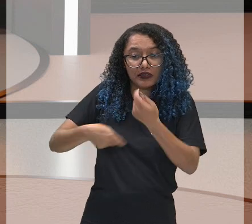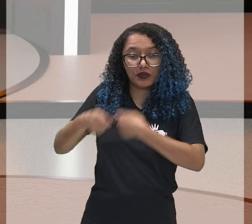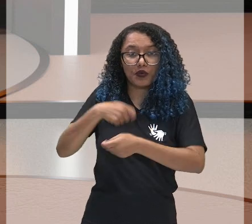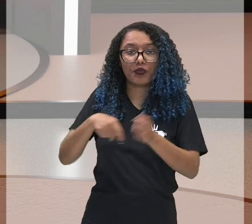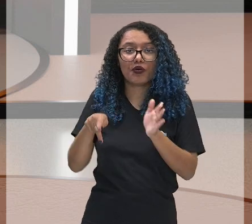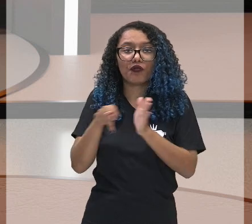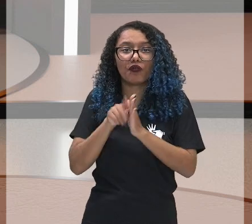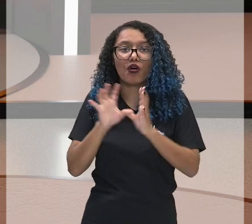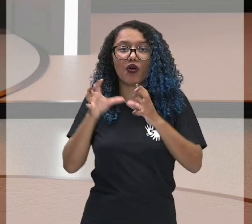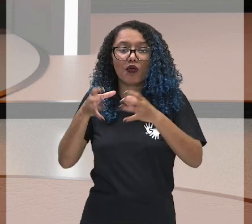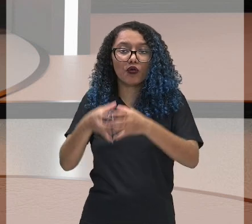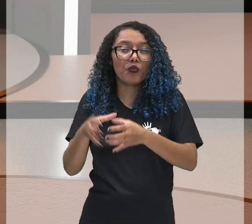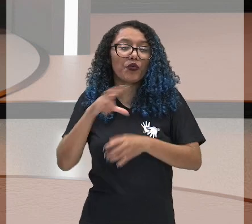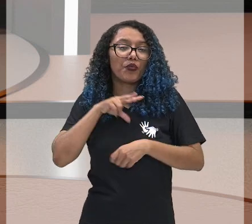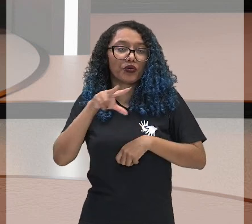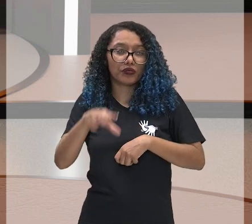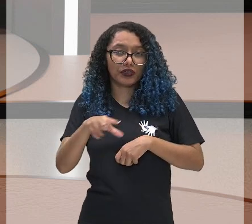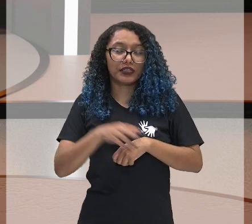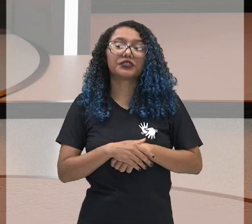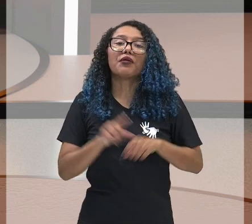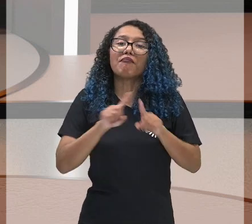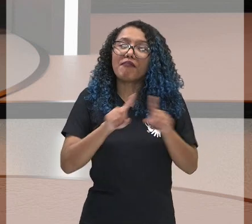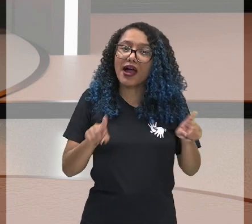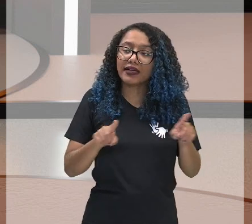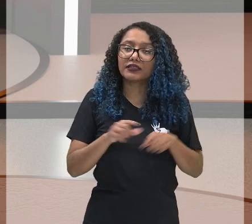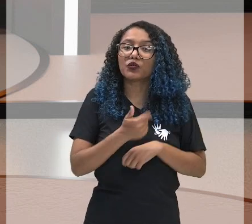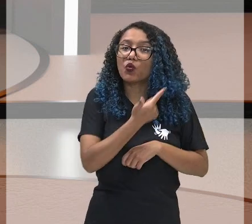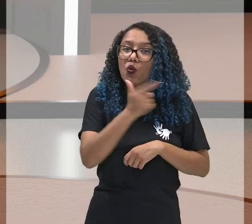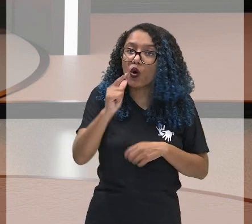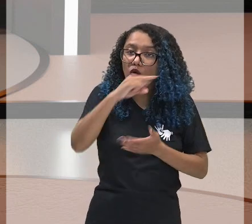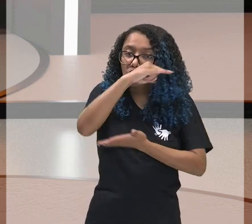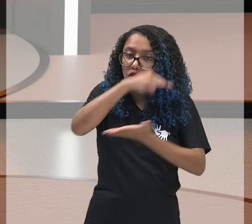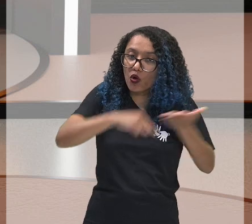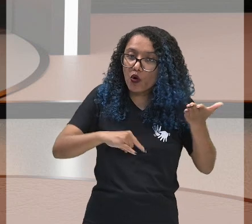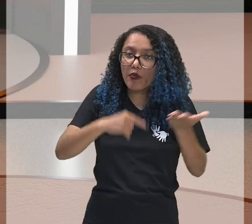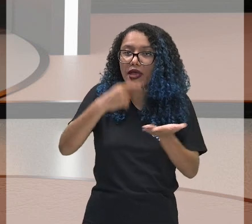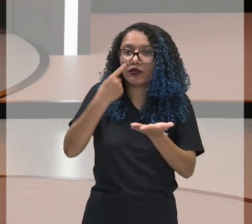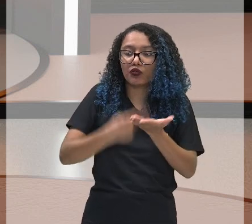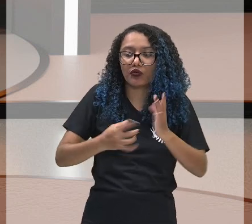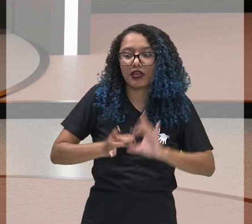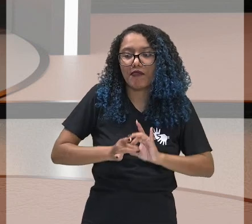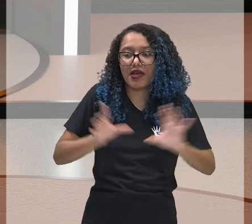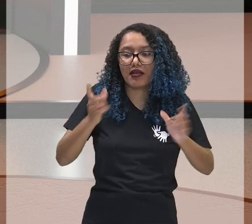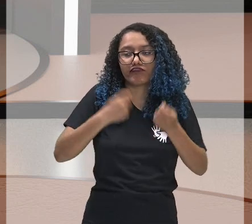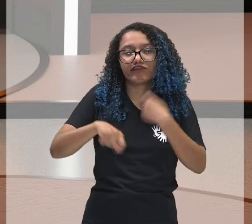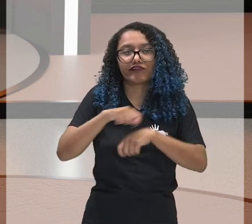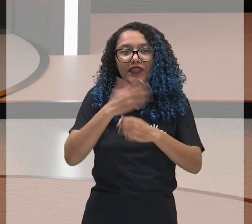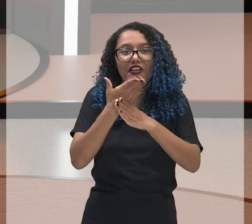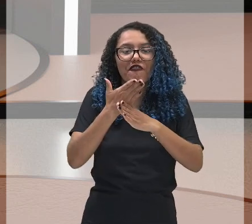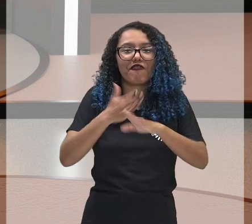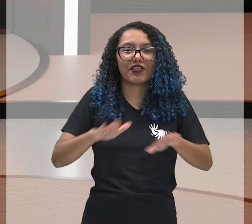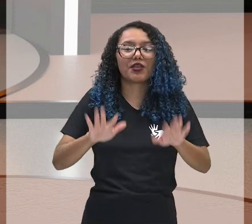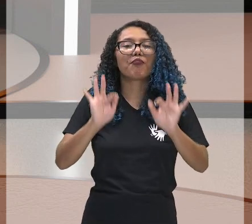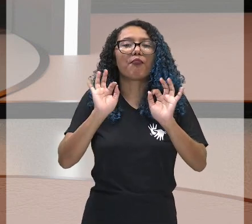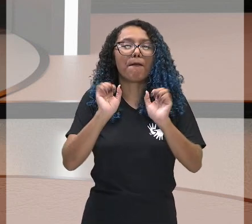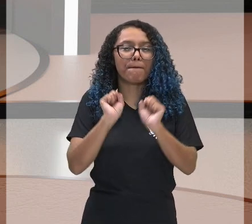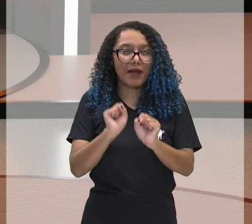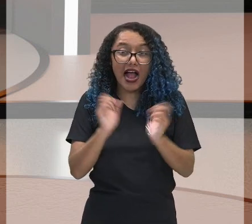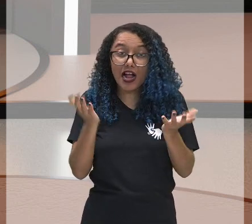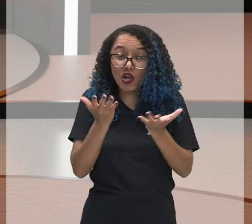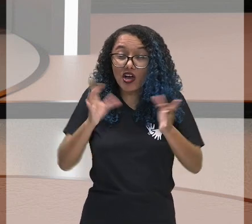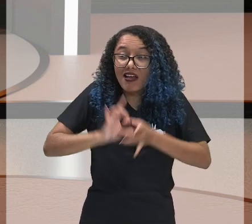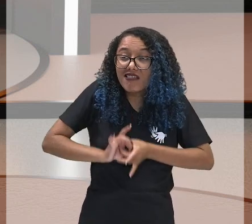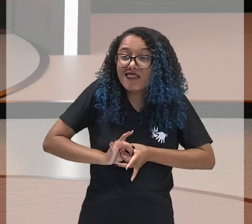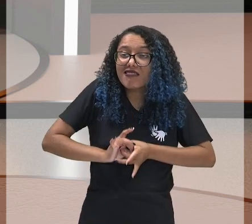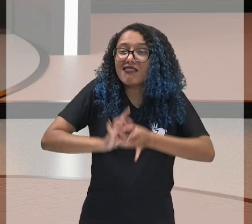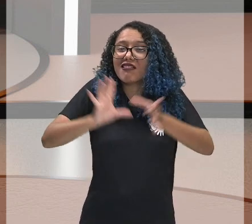metropolitanas. Com a abertura dos portos das Nações Amigas, isso acaba, tá, gente? Agora os brasileiros podem